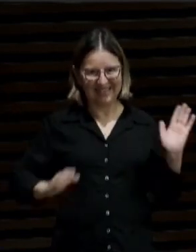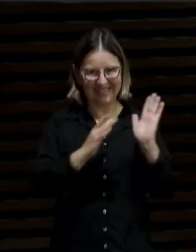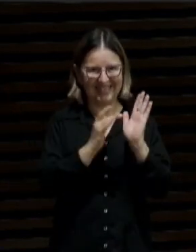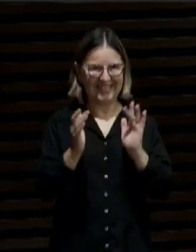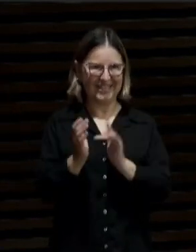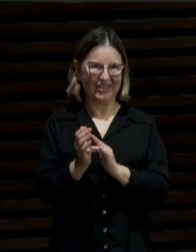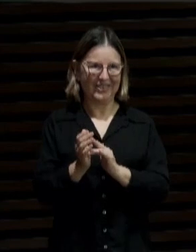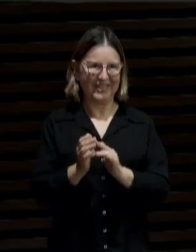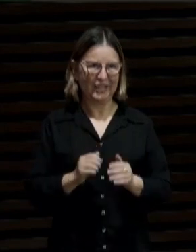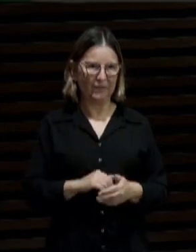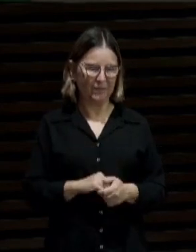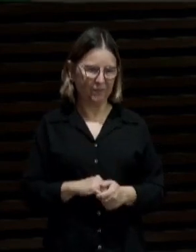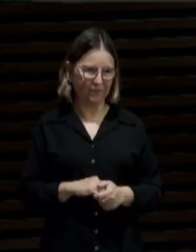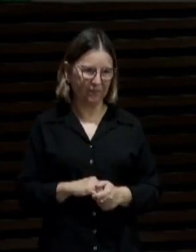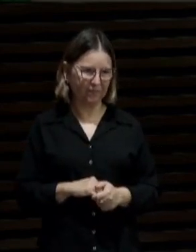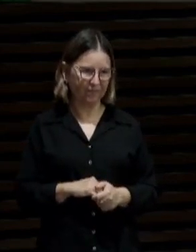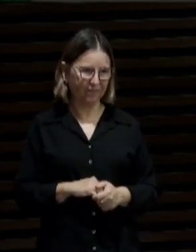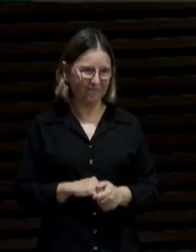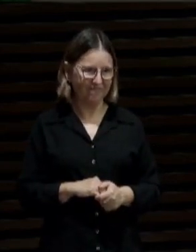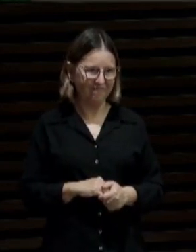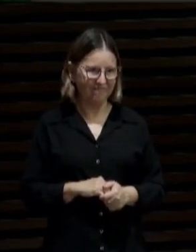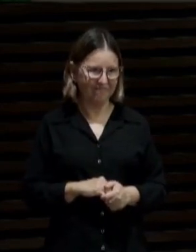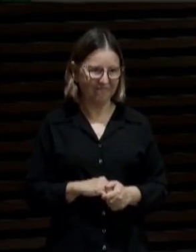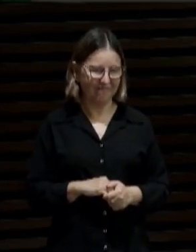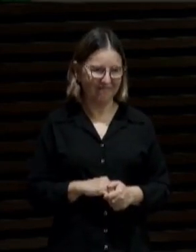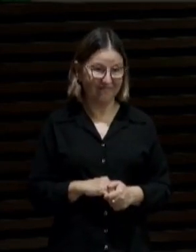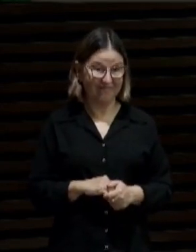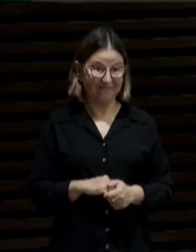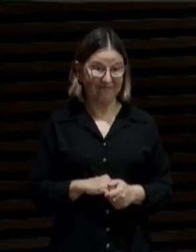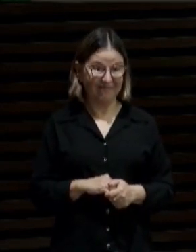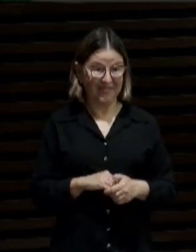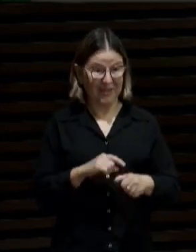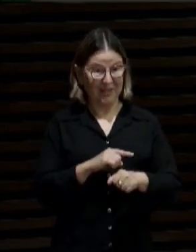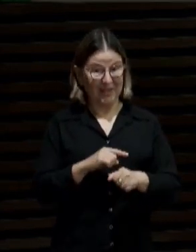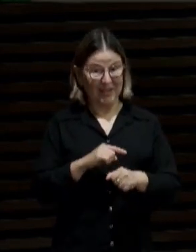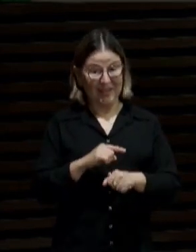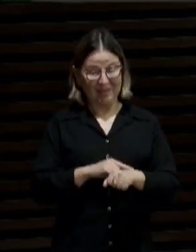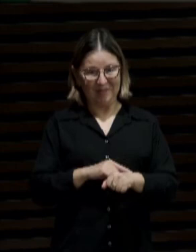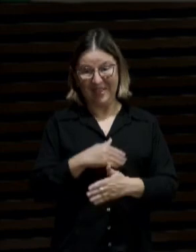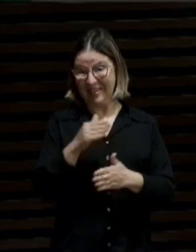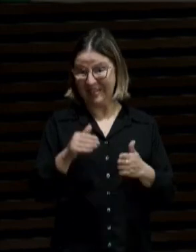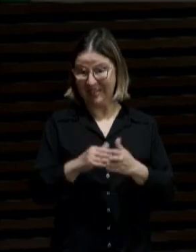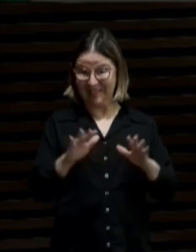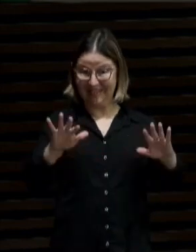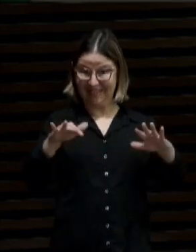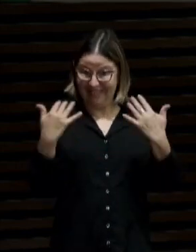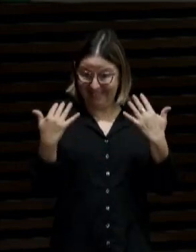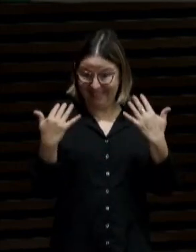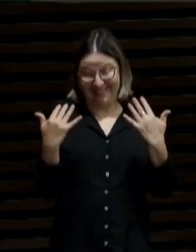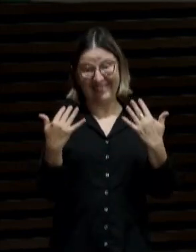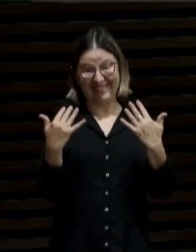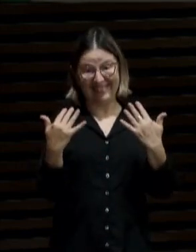céu. Quando toda a criação olhar para a gente, eles não vão falar assim, cara, ô Deus,